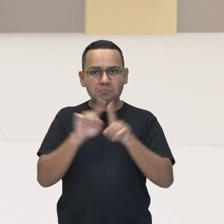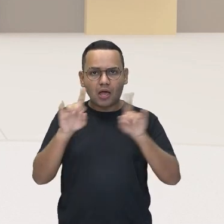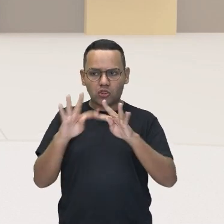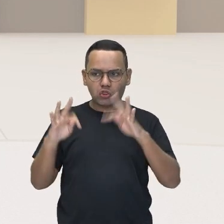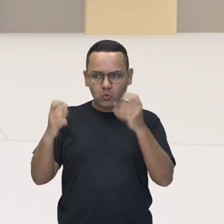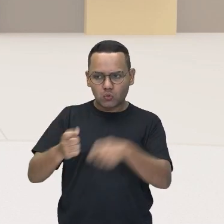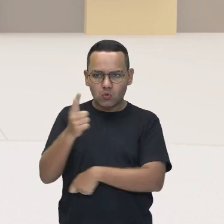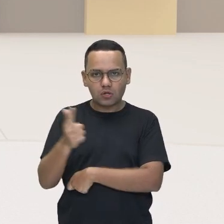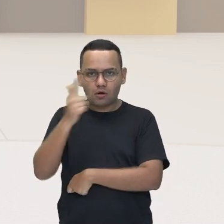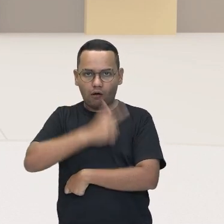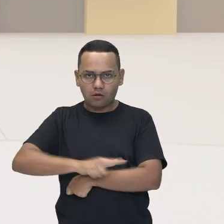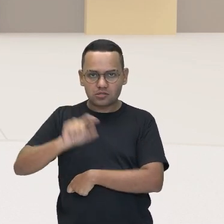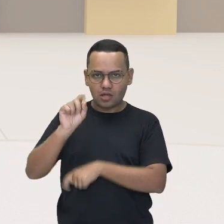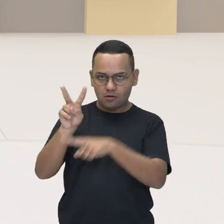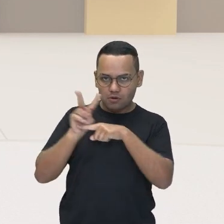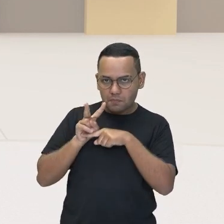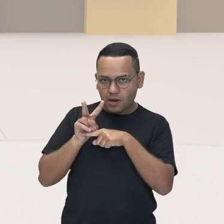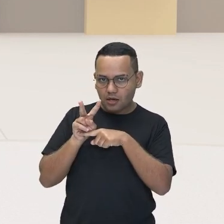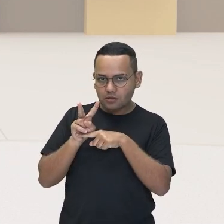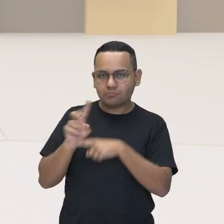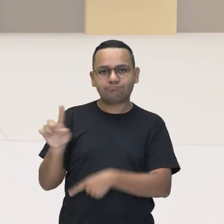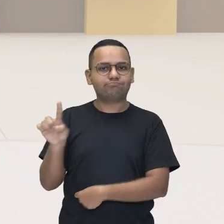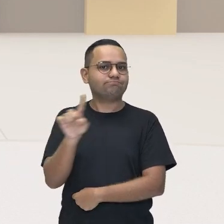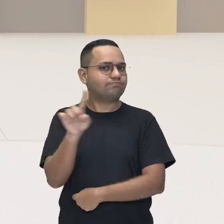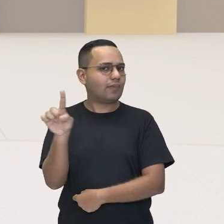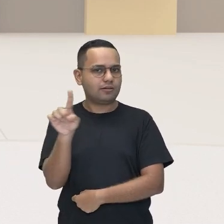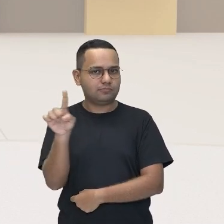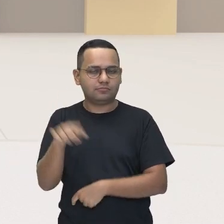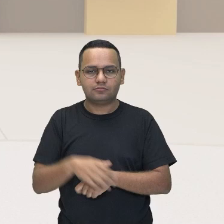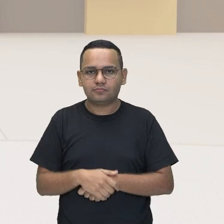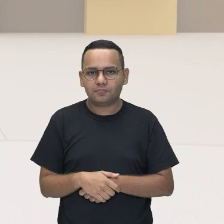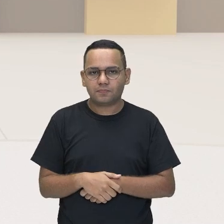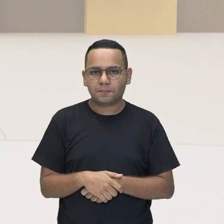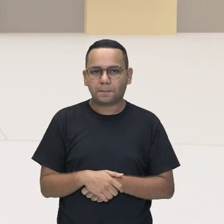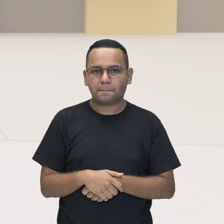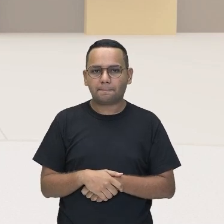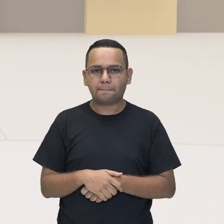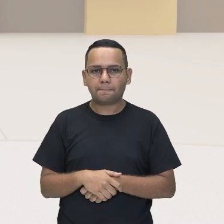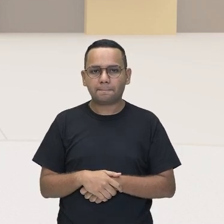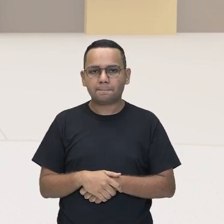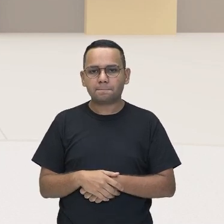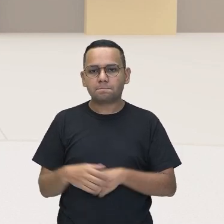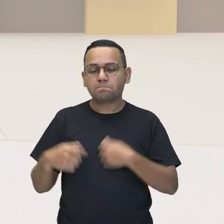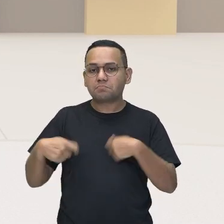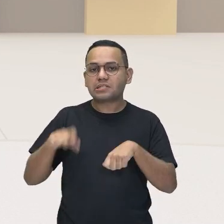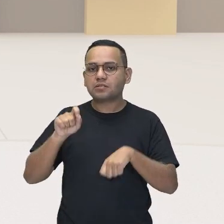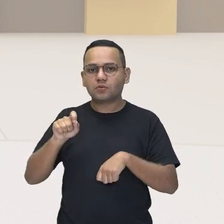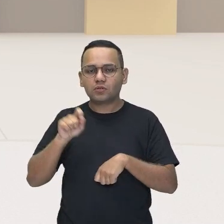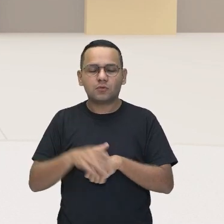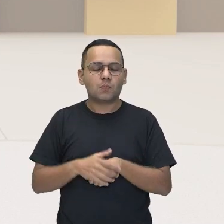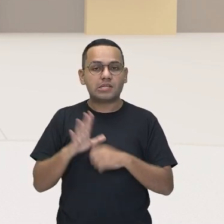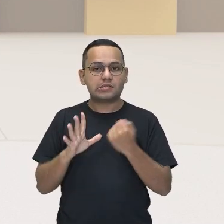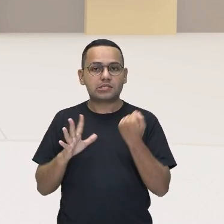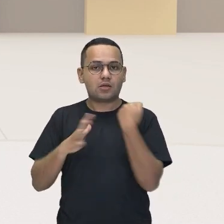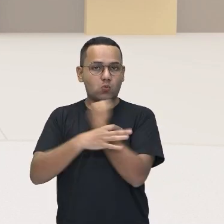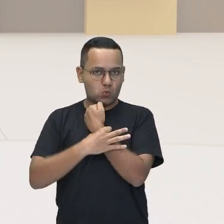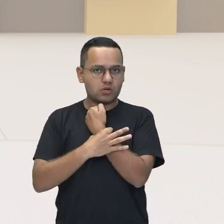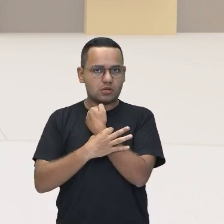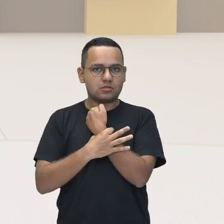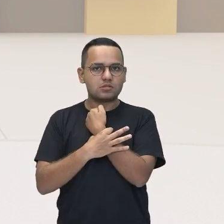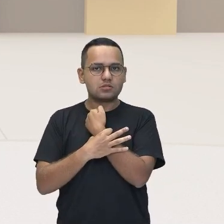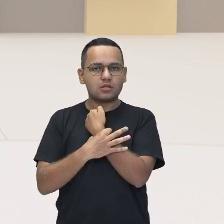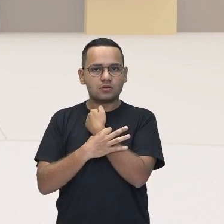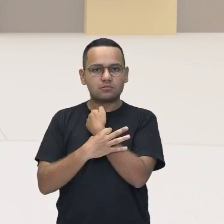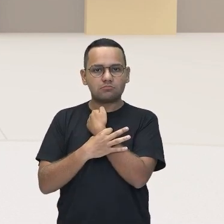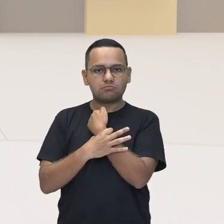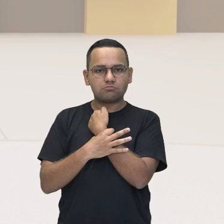consegue fazer um empréstimo consignado. Você precisa apresentar essa garantia ao banco para que você possa,